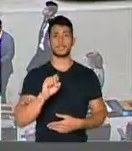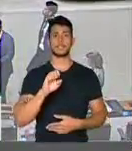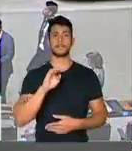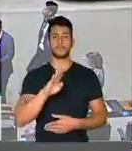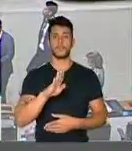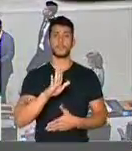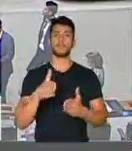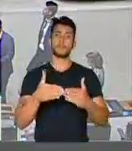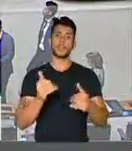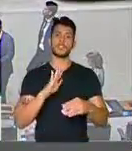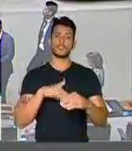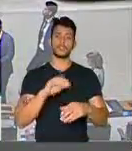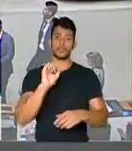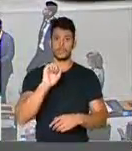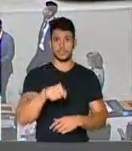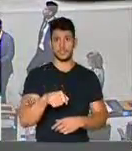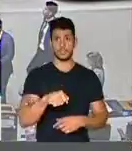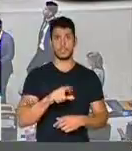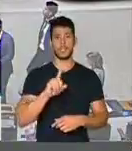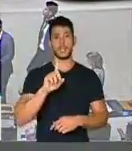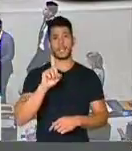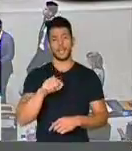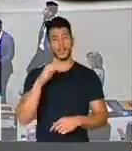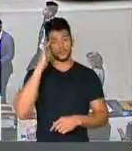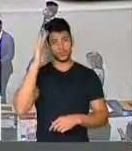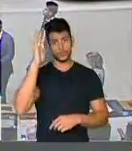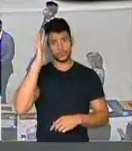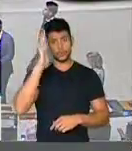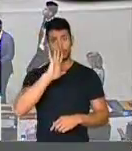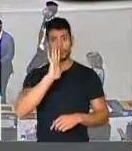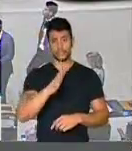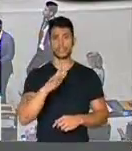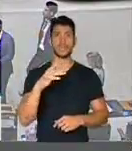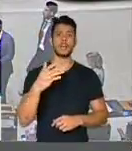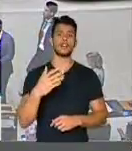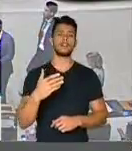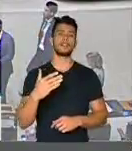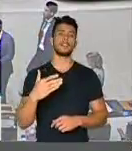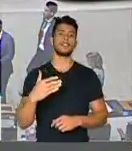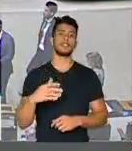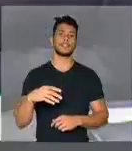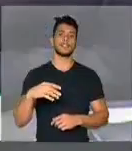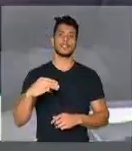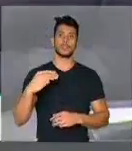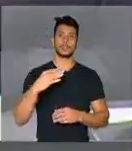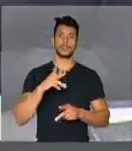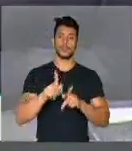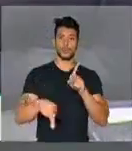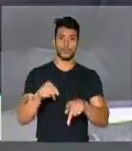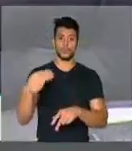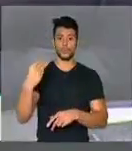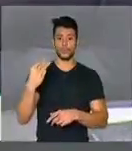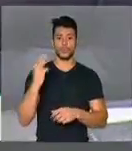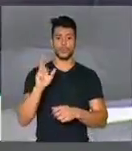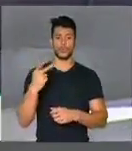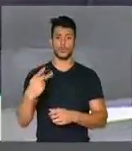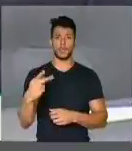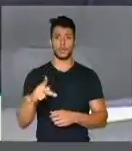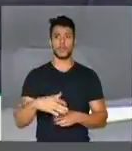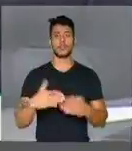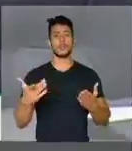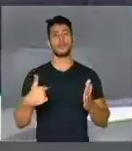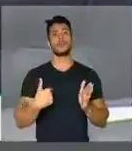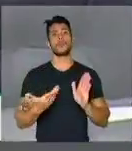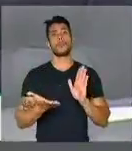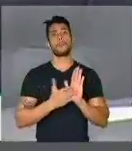Parnaíba é um sonho antigo da população piauiense, sobretudo do norte do estado. Quero aqui exaltar o trabalho do deputado federal